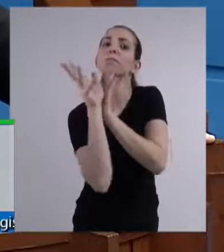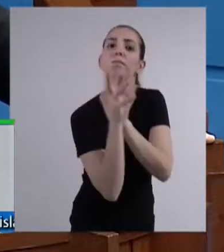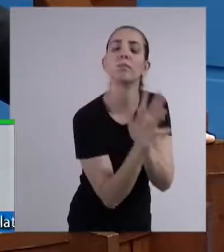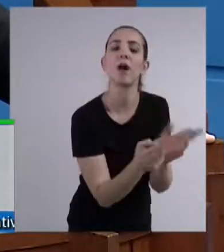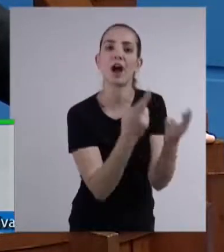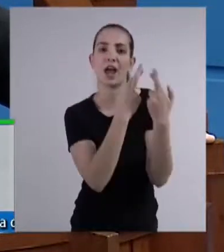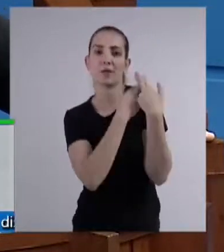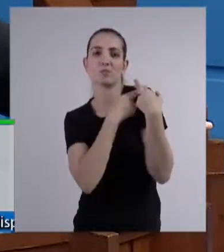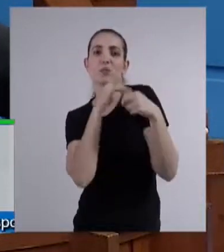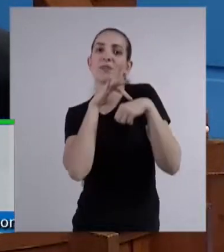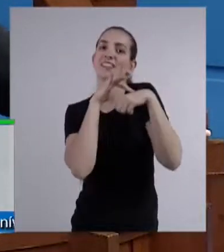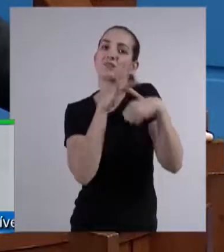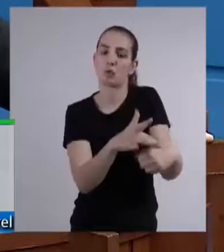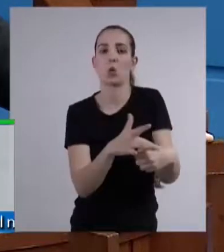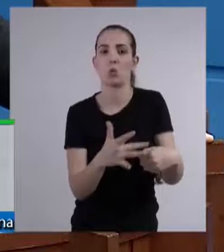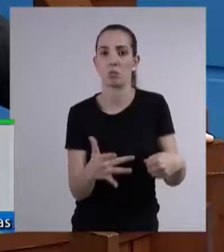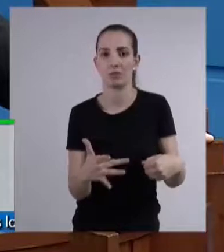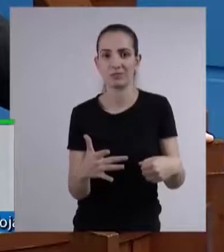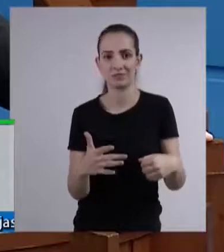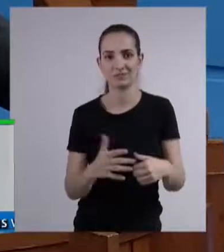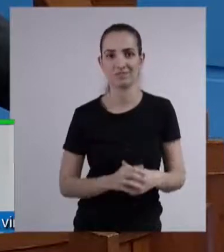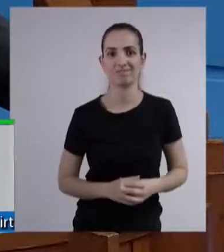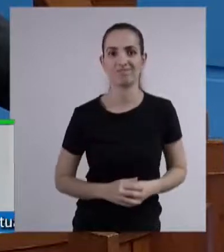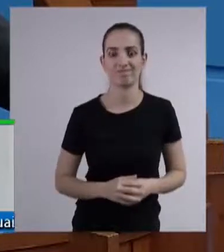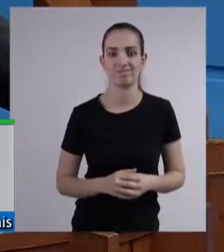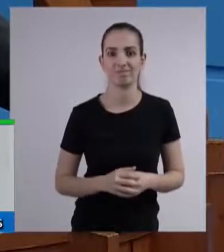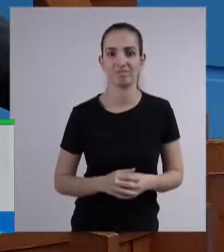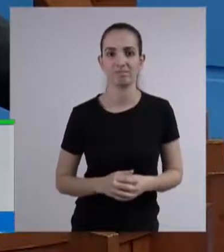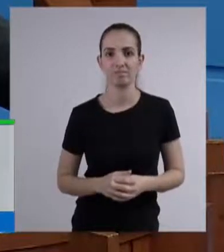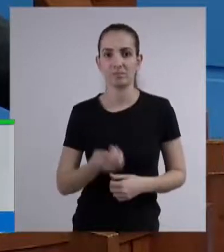Uma canalice,